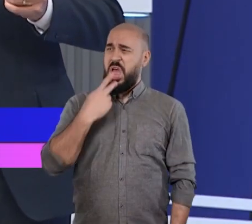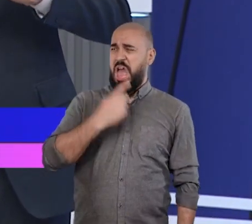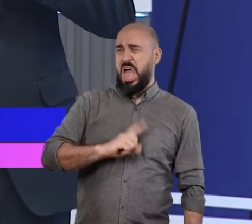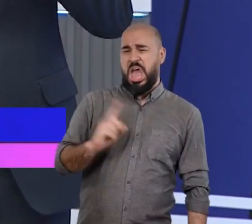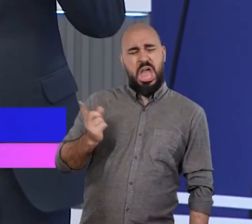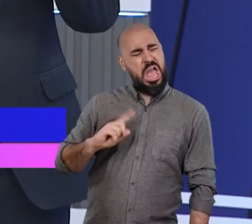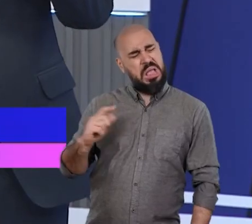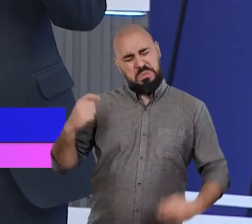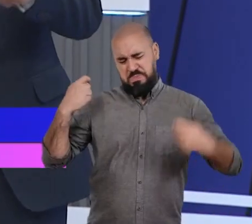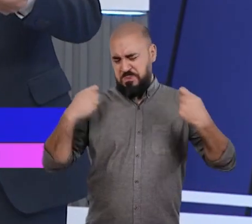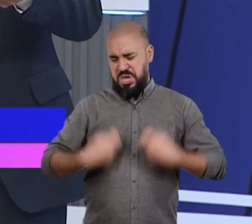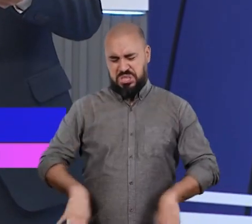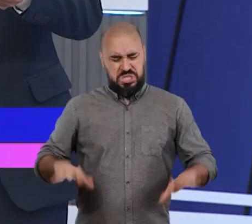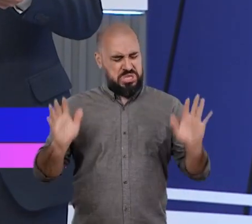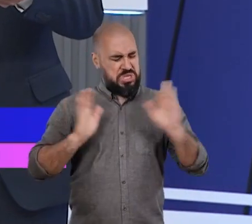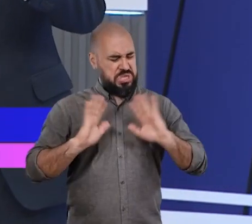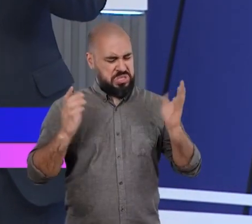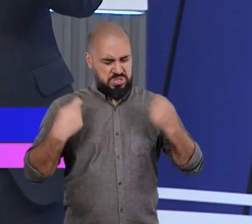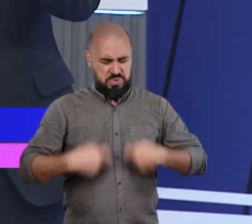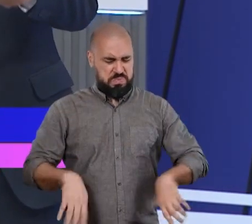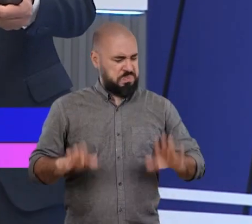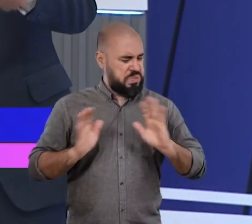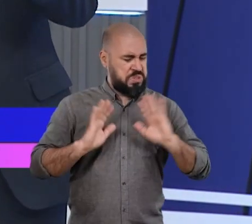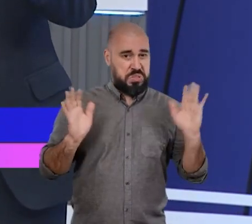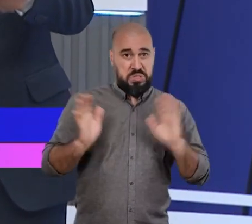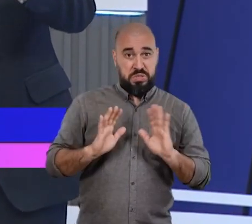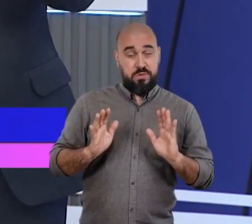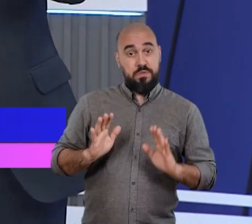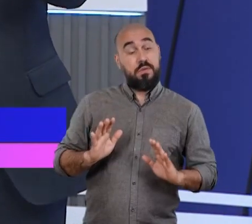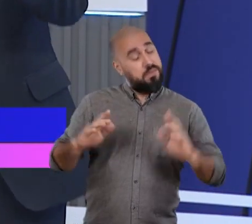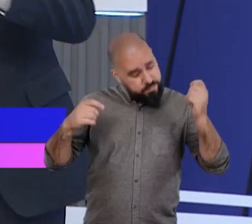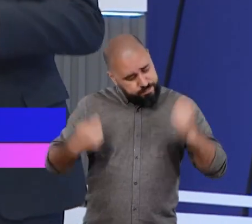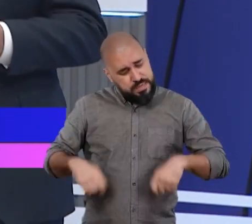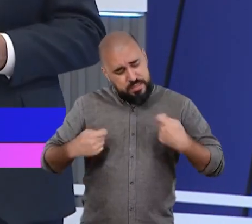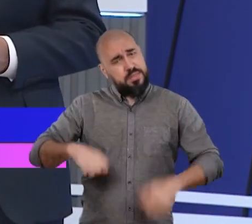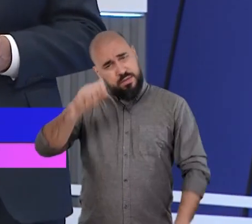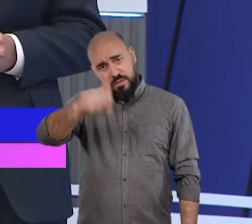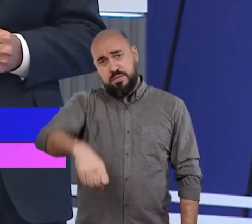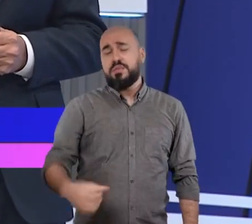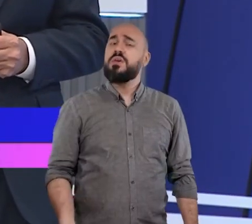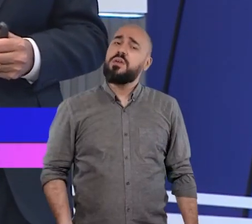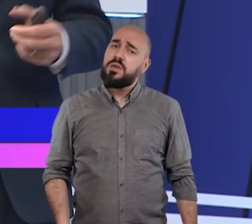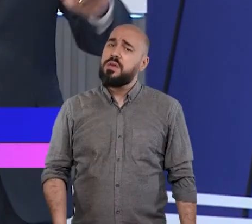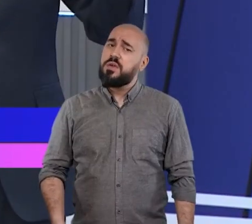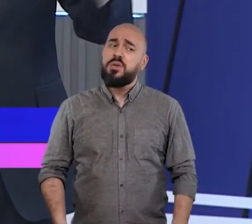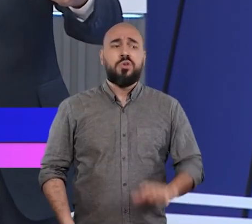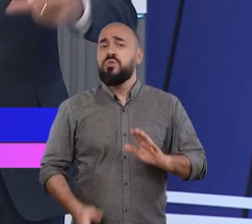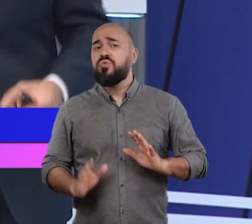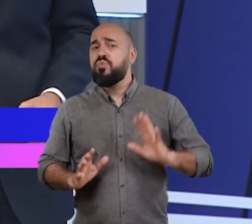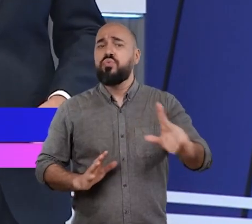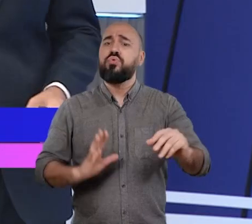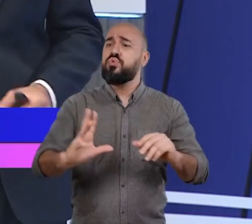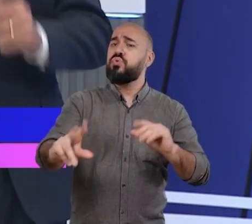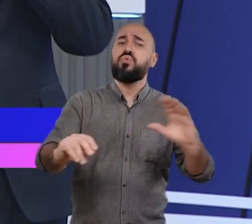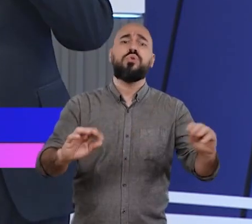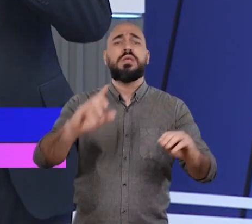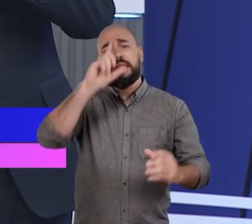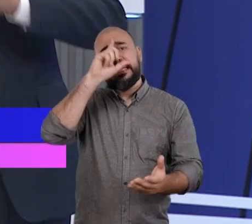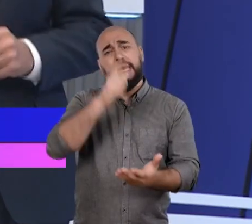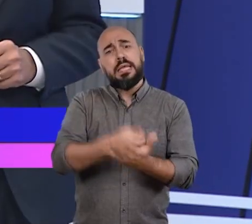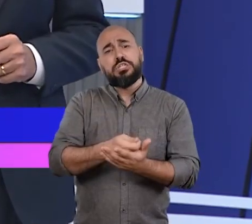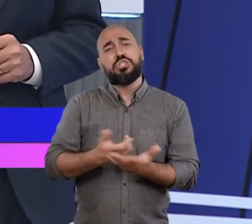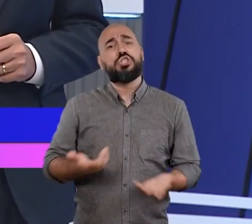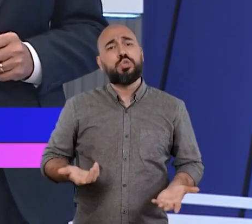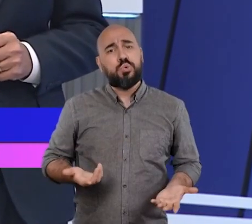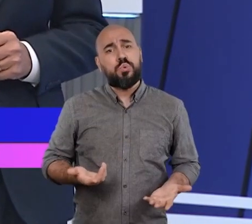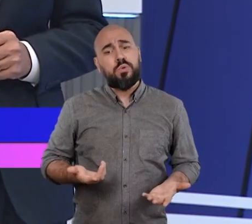um momento especial onde aquele que decidiu recebe do Senhor uma